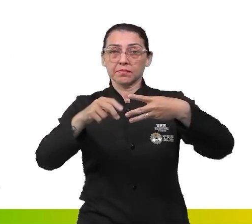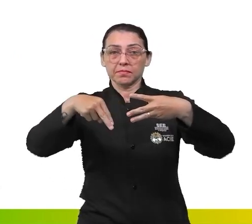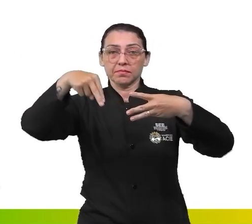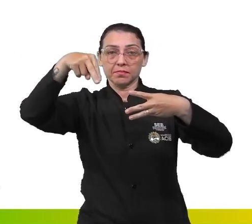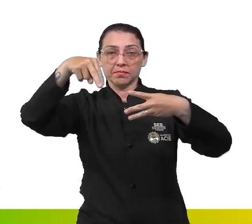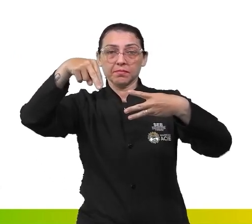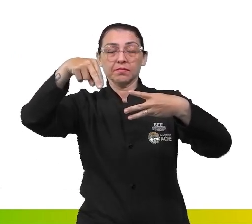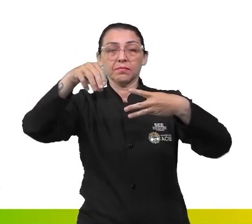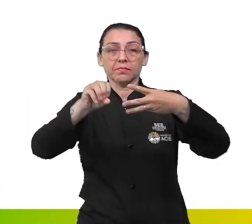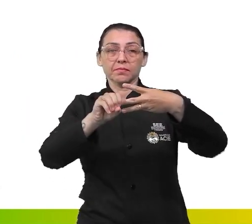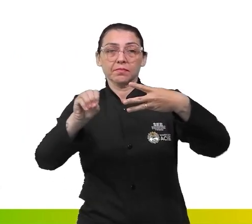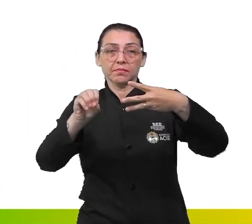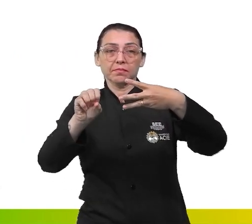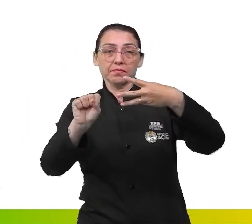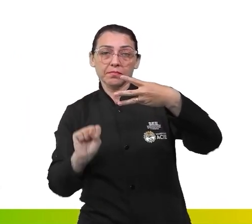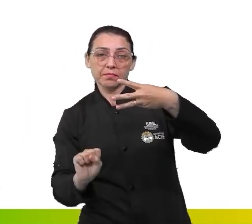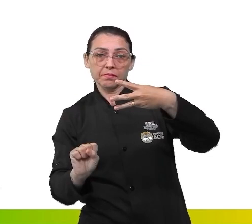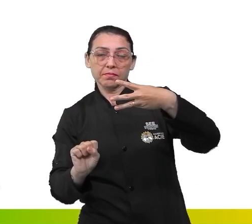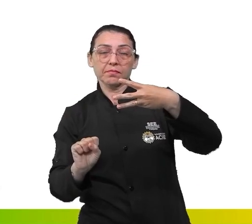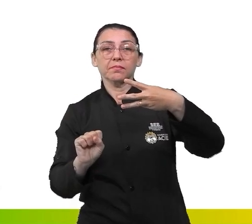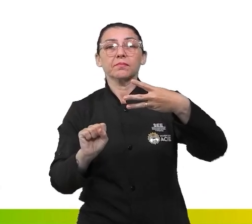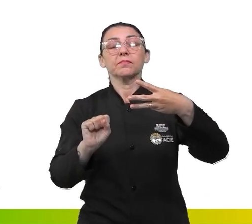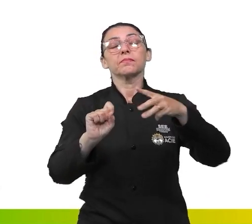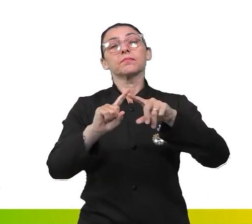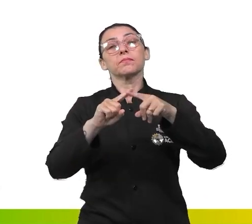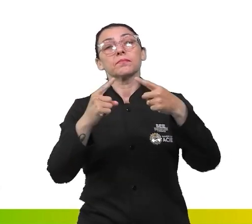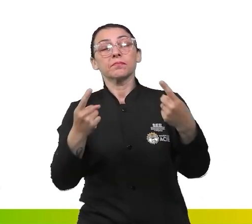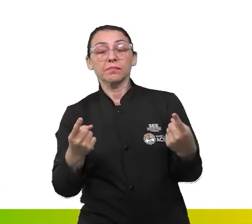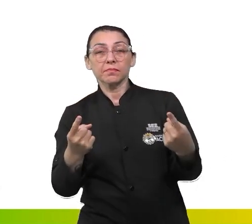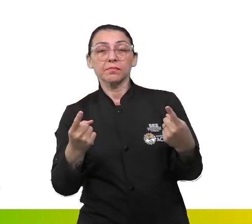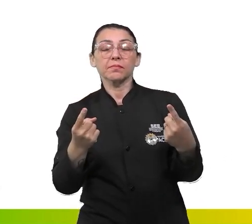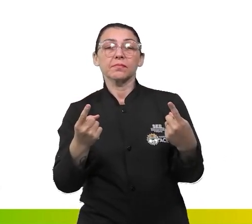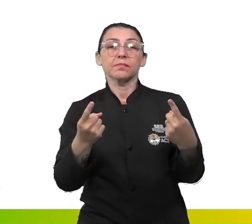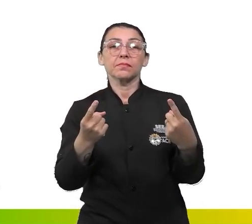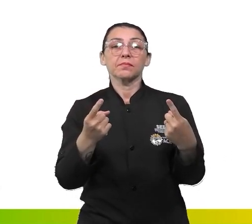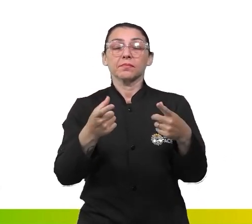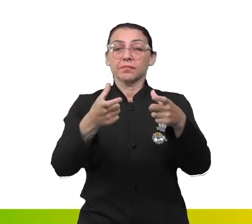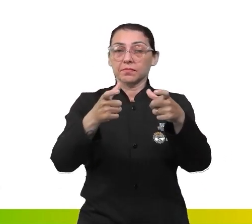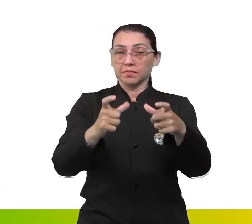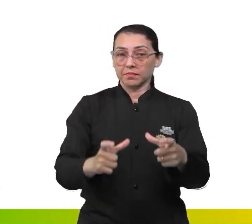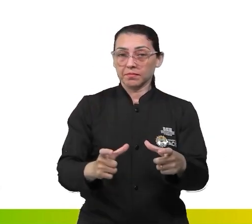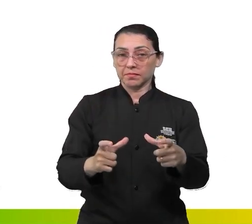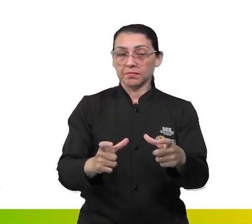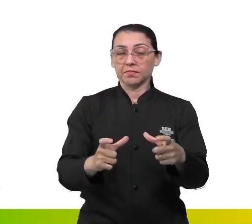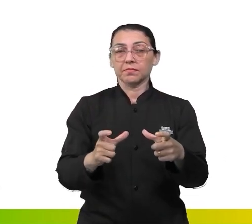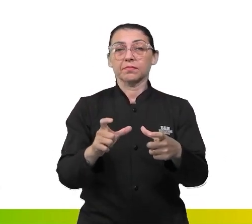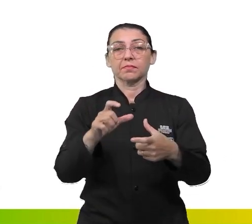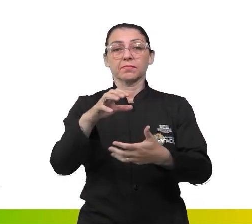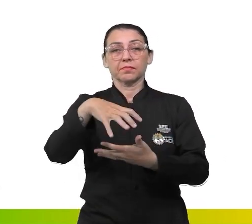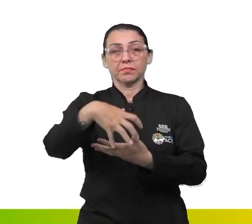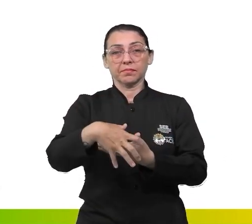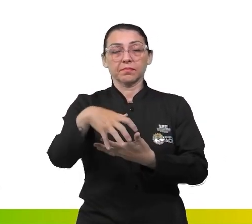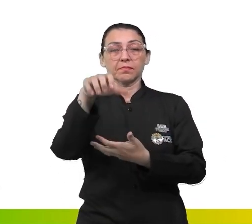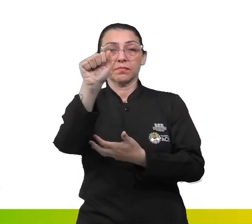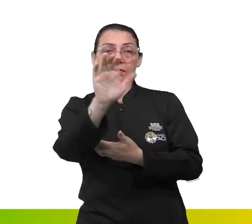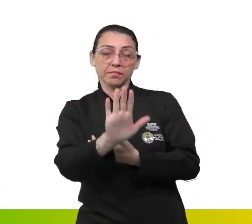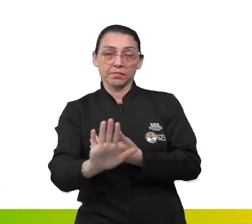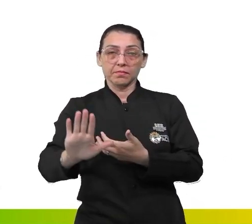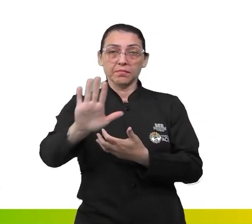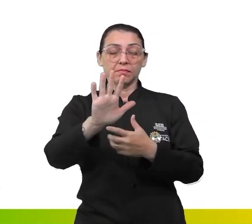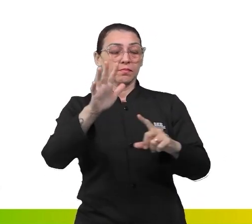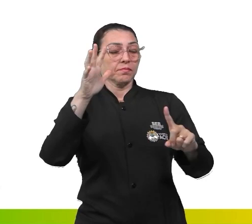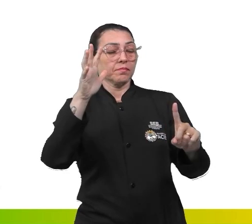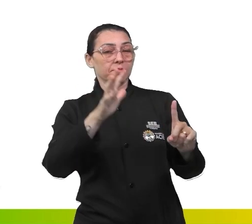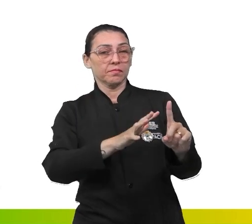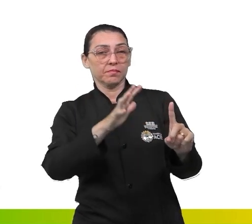norte, central e parte sul. Então, logo, a localização do continente americano vai